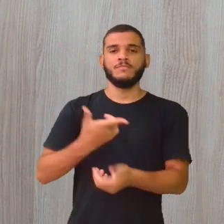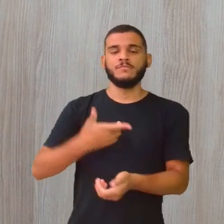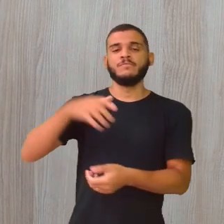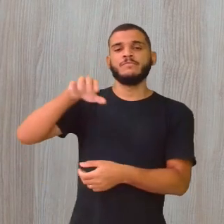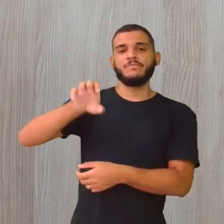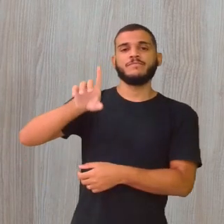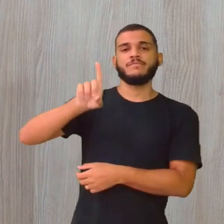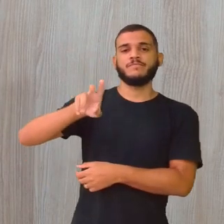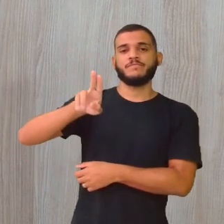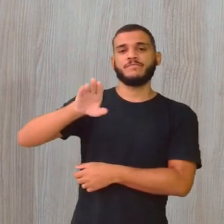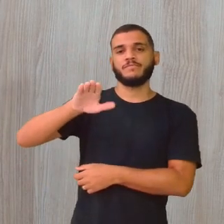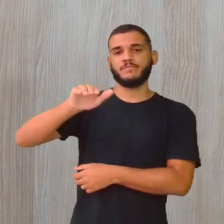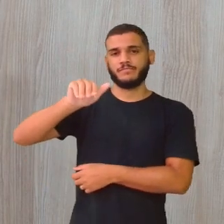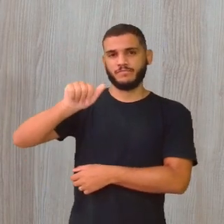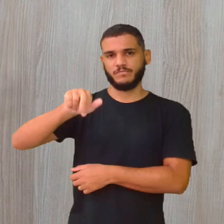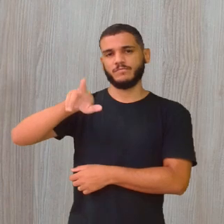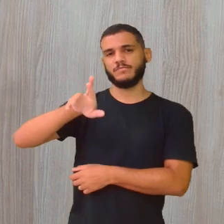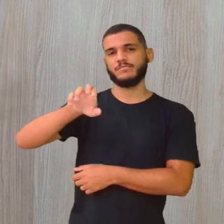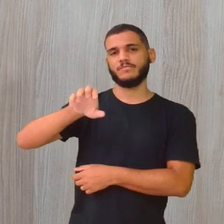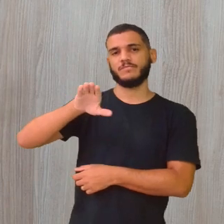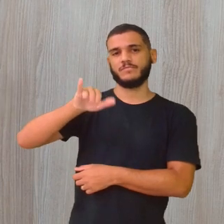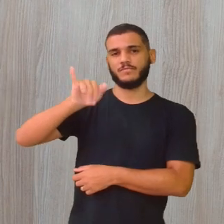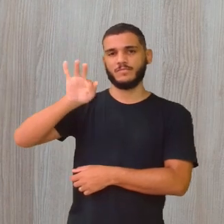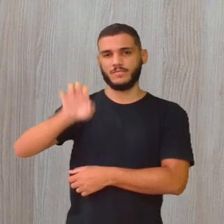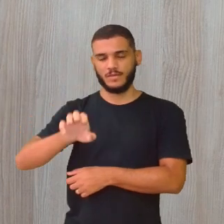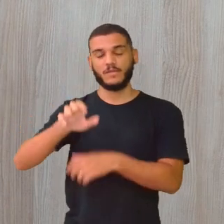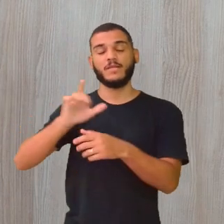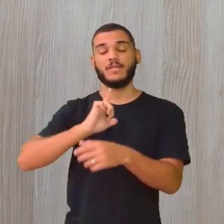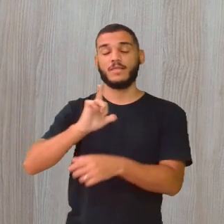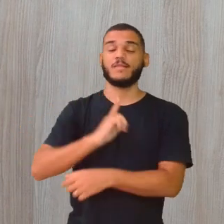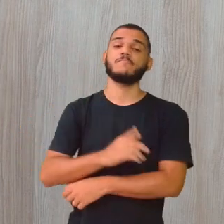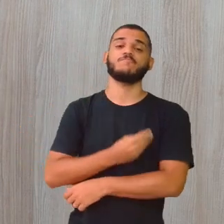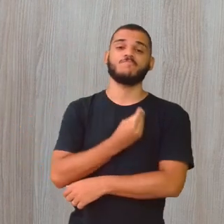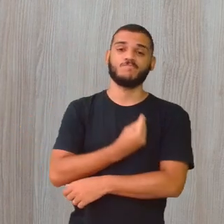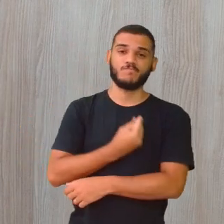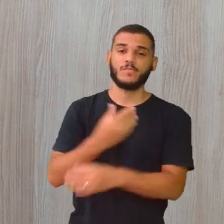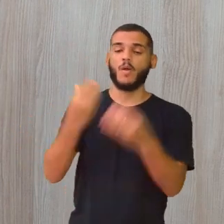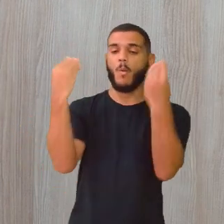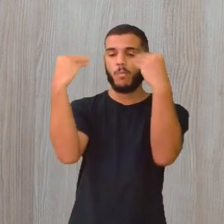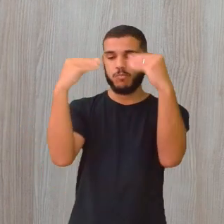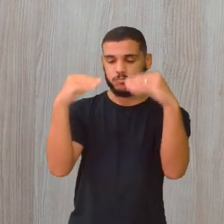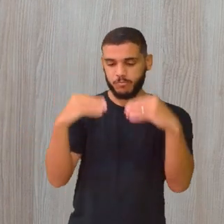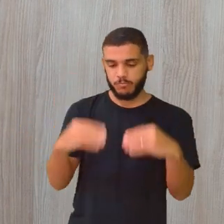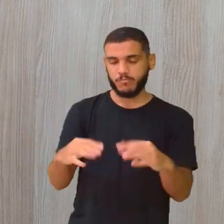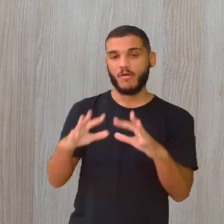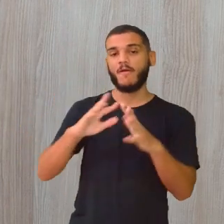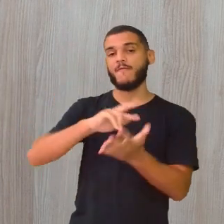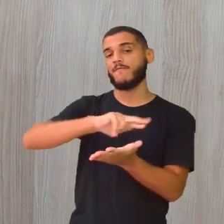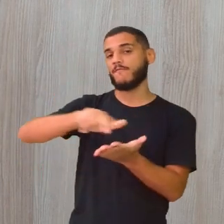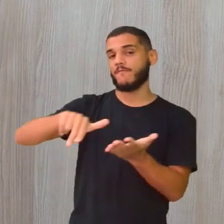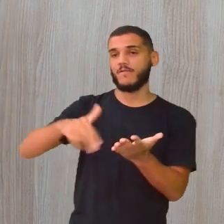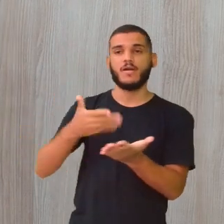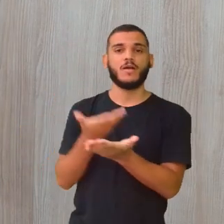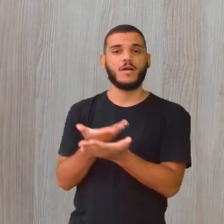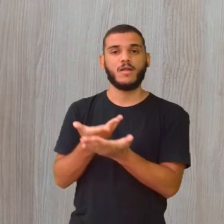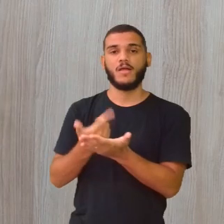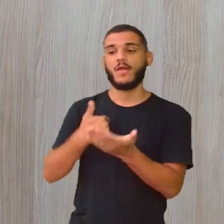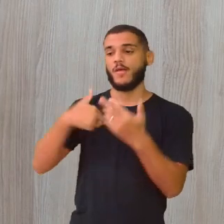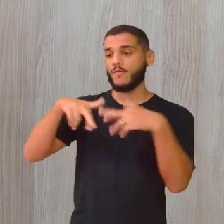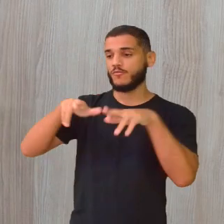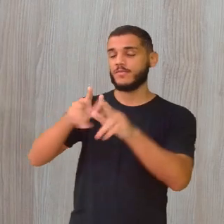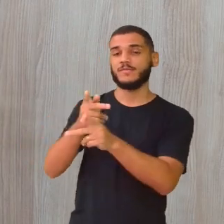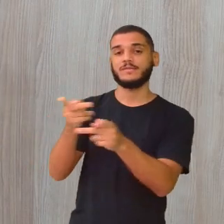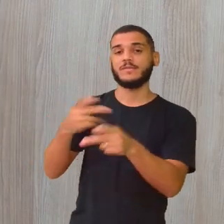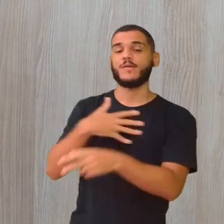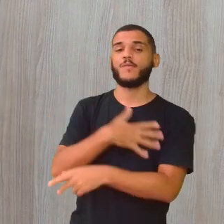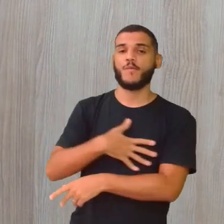contém playlists, né? Isso, professora Adriana, com todas as nossas aulas, viu? Então, eu espero que vocês gostem da aula